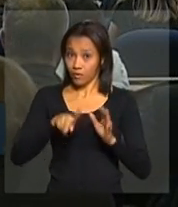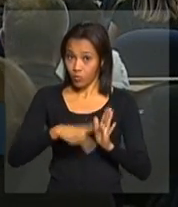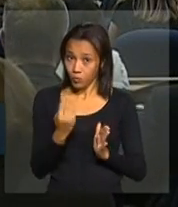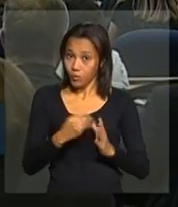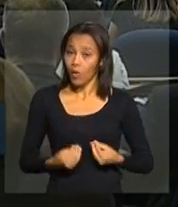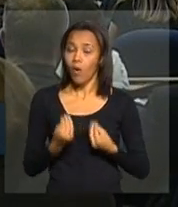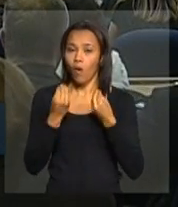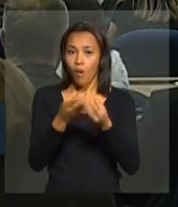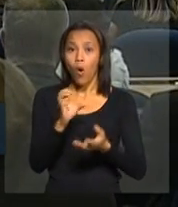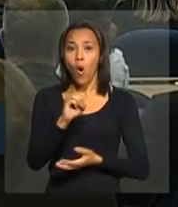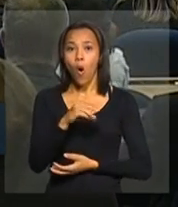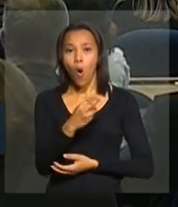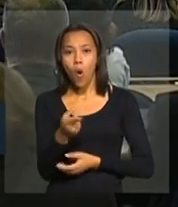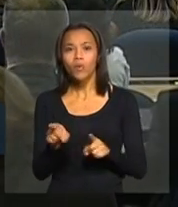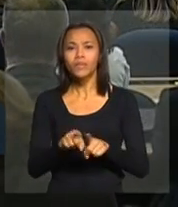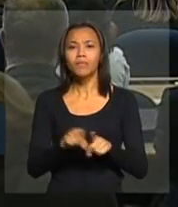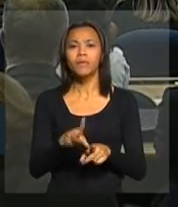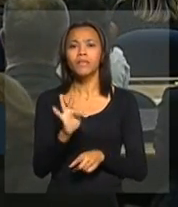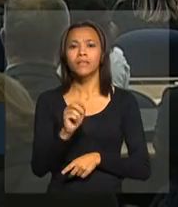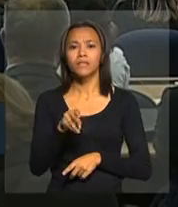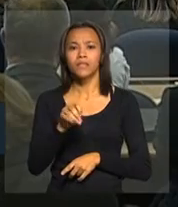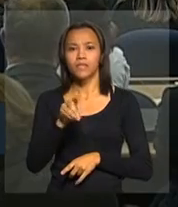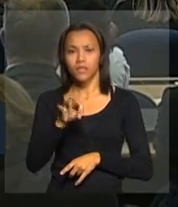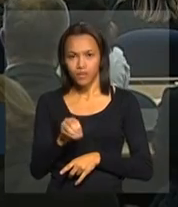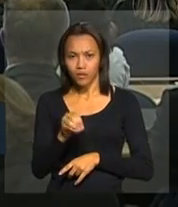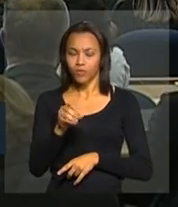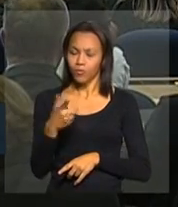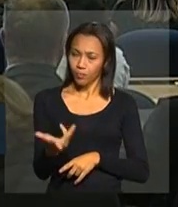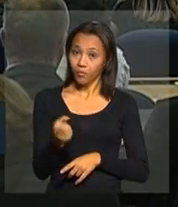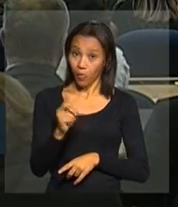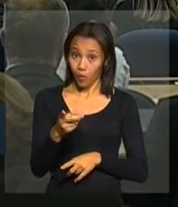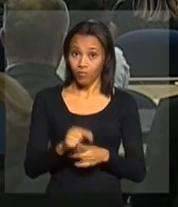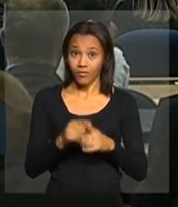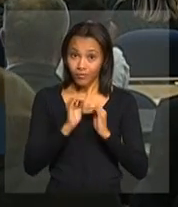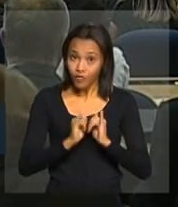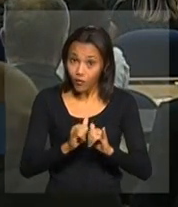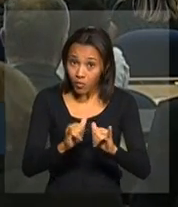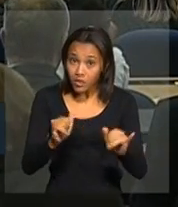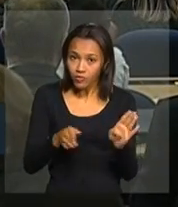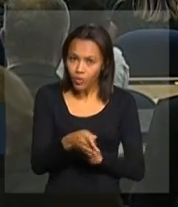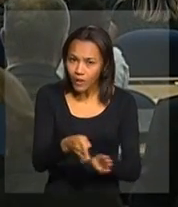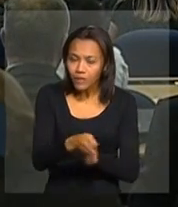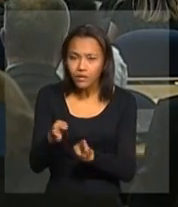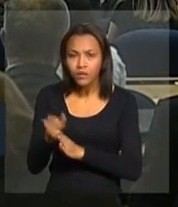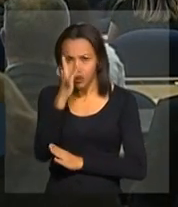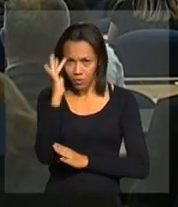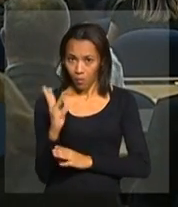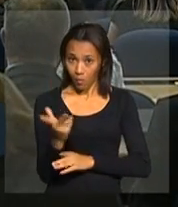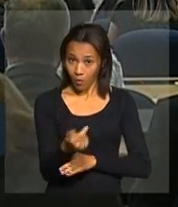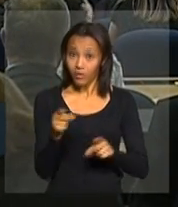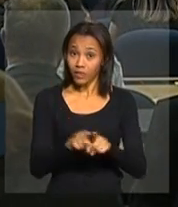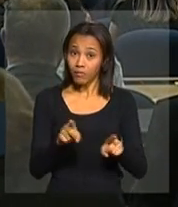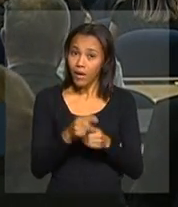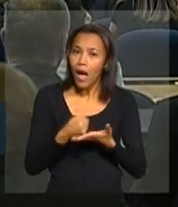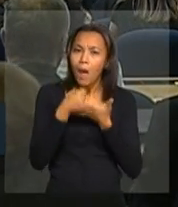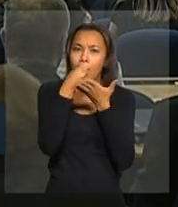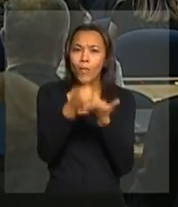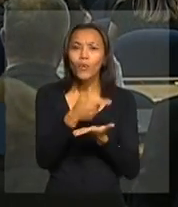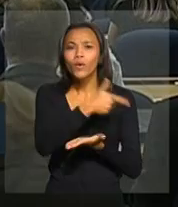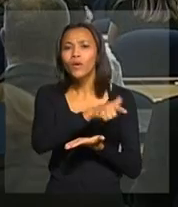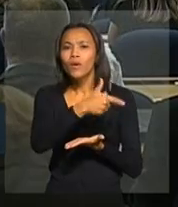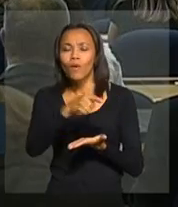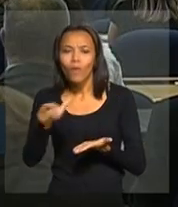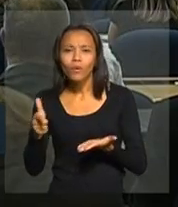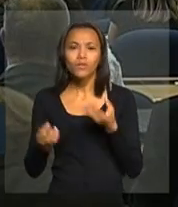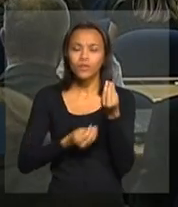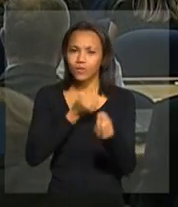e tecidos para fins de transplantes, por meio de atividades educativas, campanhas, apoio e outras